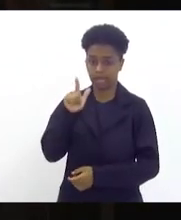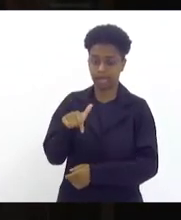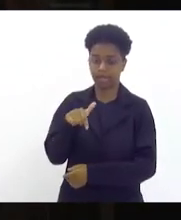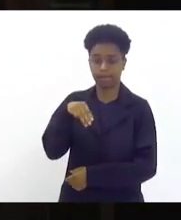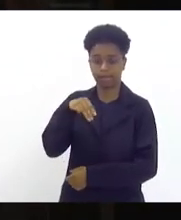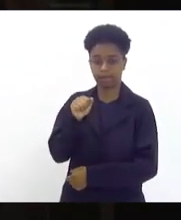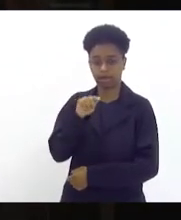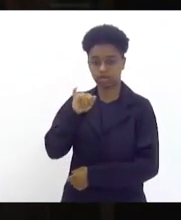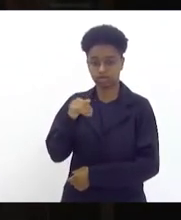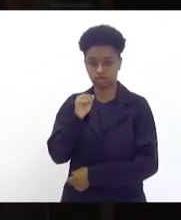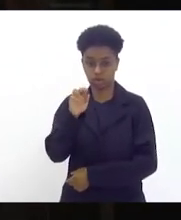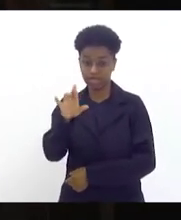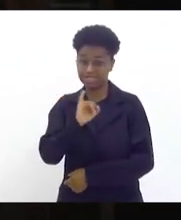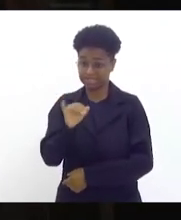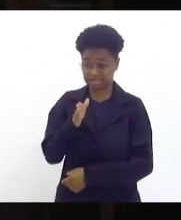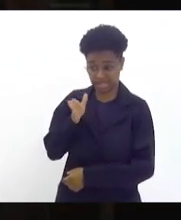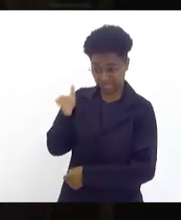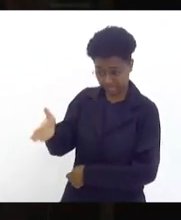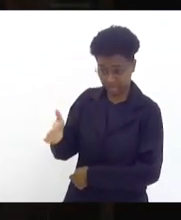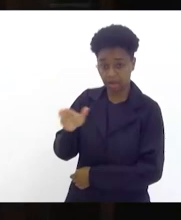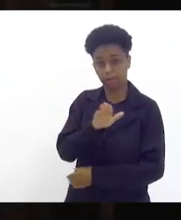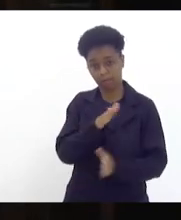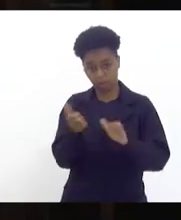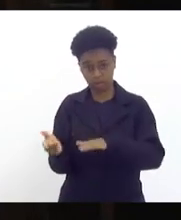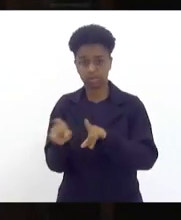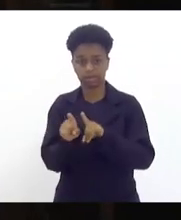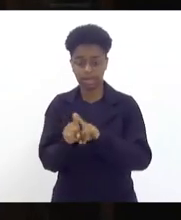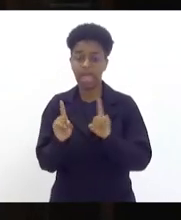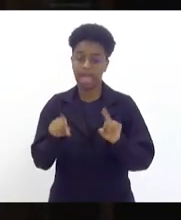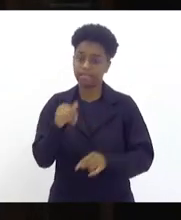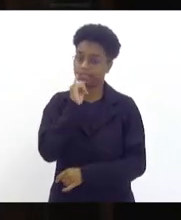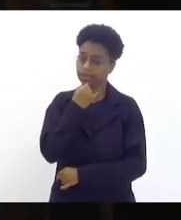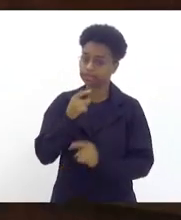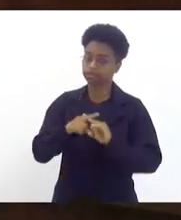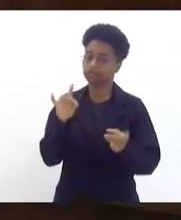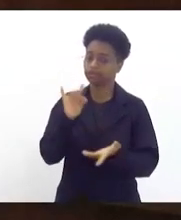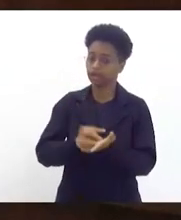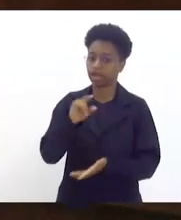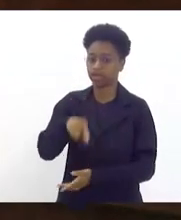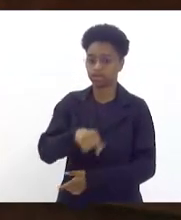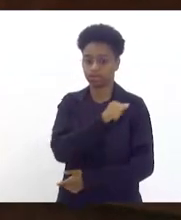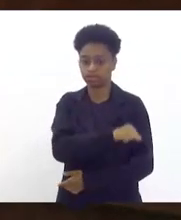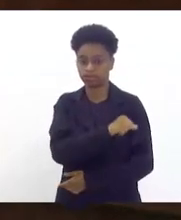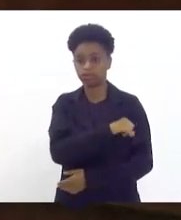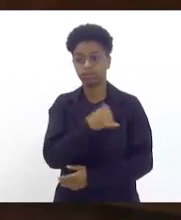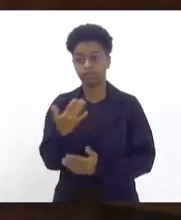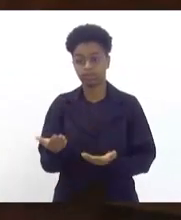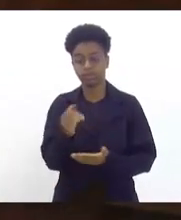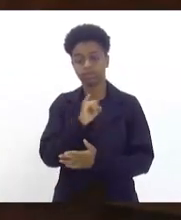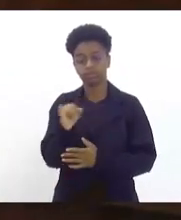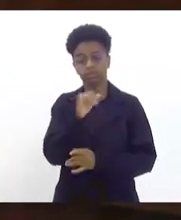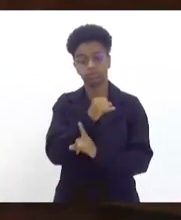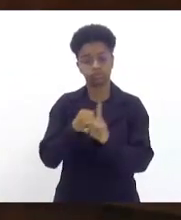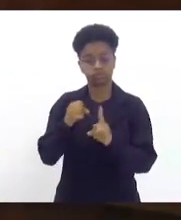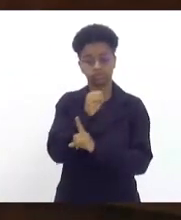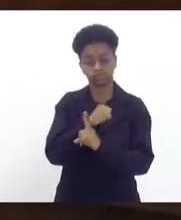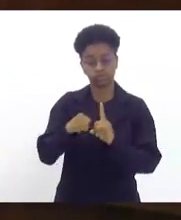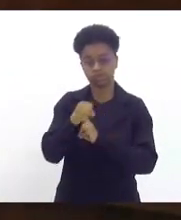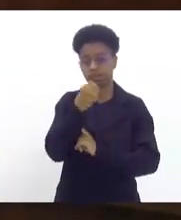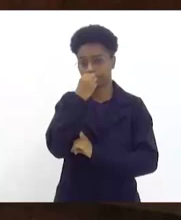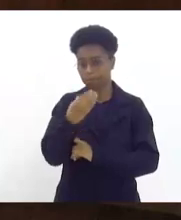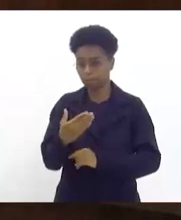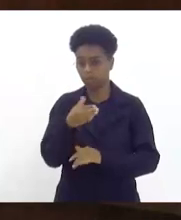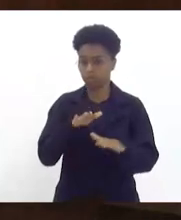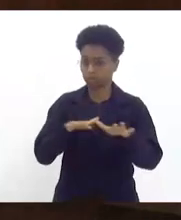óbito então senhoras e senhores é triste mas é a realidade do Rio de Janeiro então se a sociedade de do bem não se